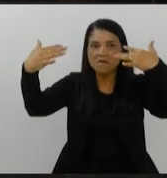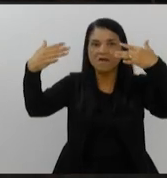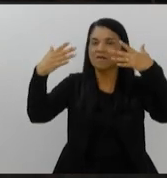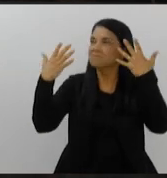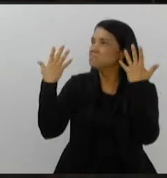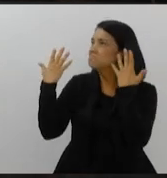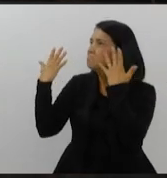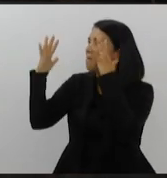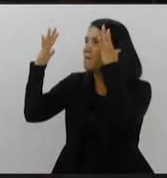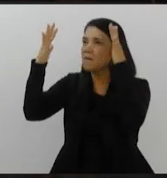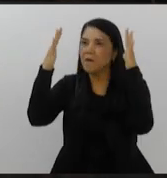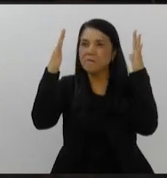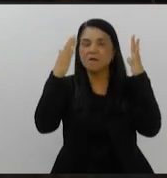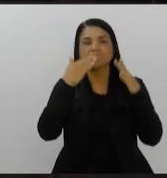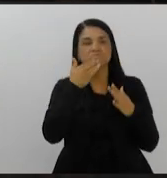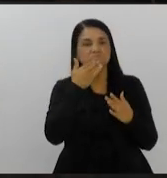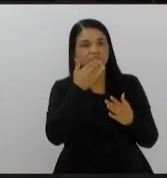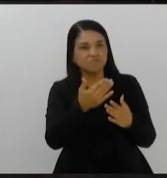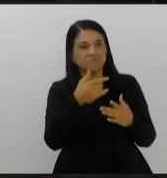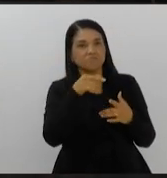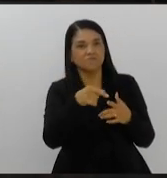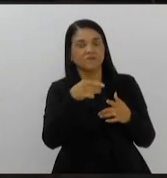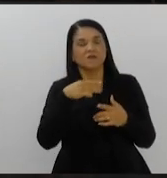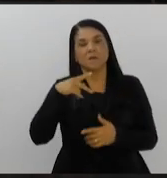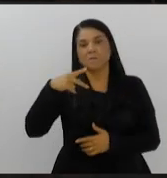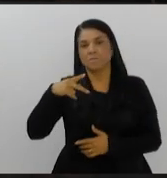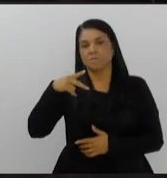nas suas reivindicações, a PEMERG